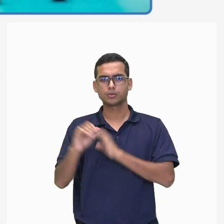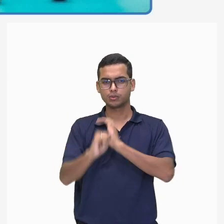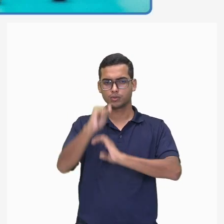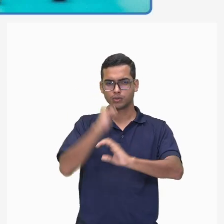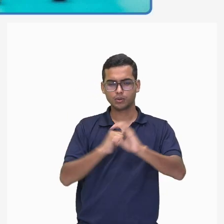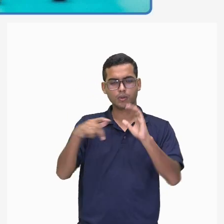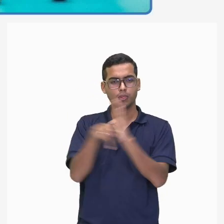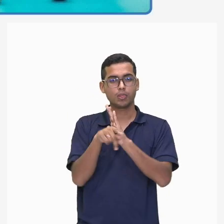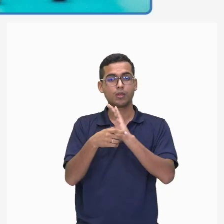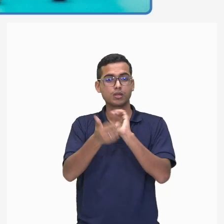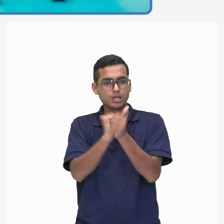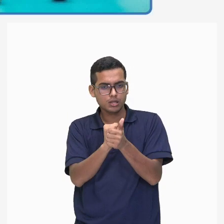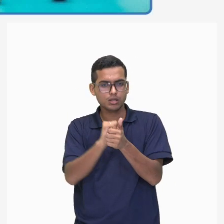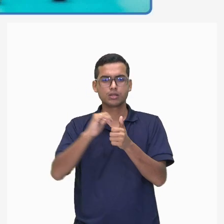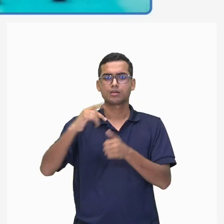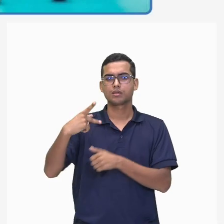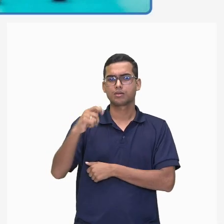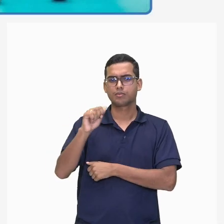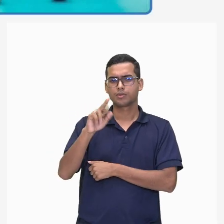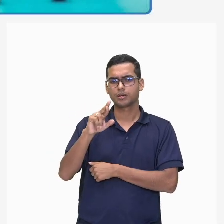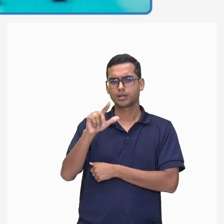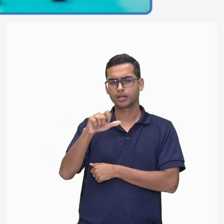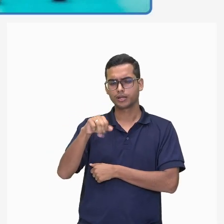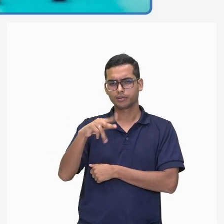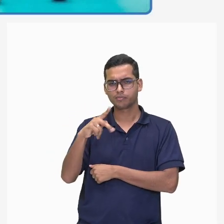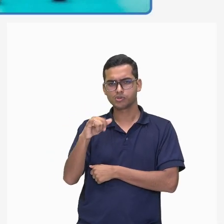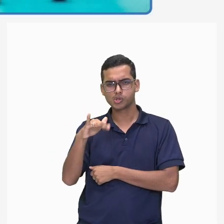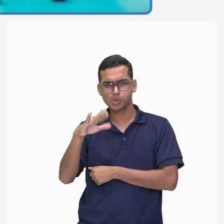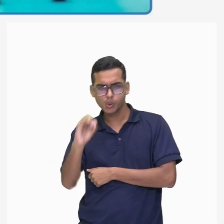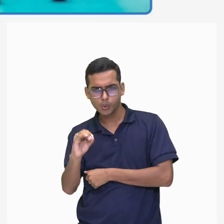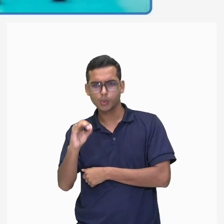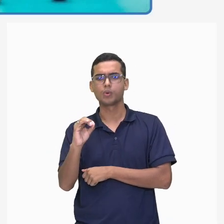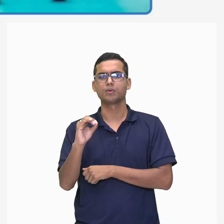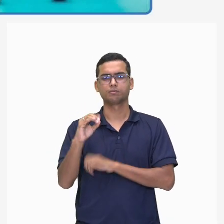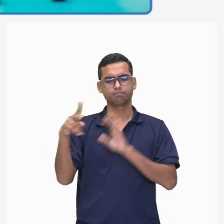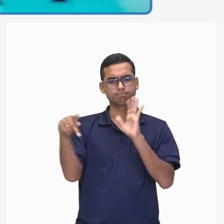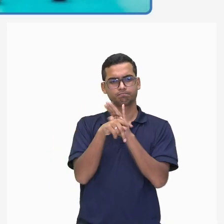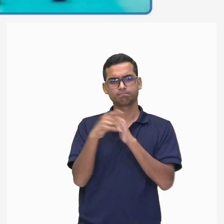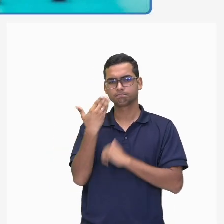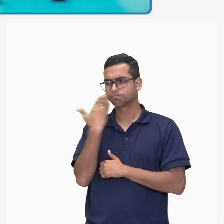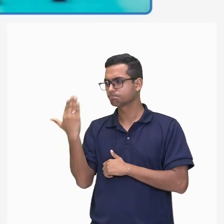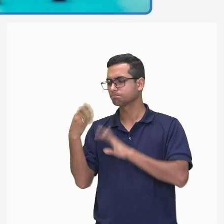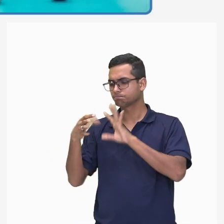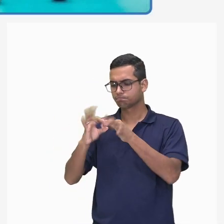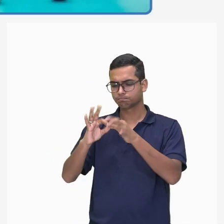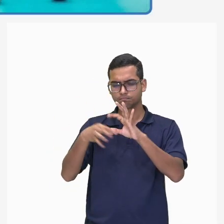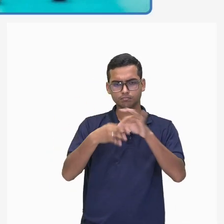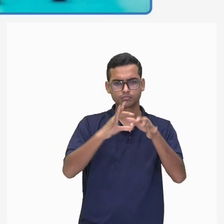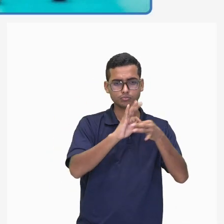modalidade oficial e amplamente praticada. Olha aí na imagem, né, as pessoas com deficiência